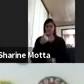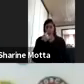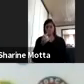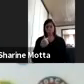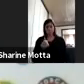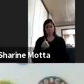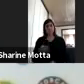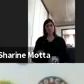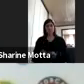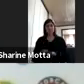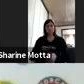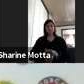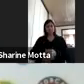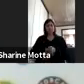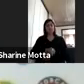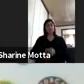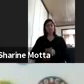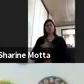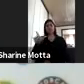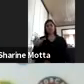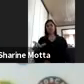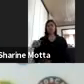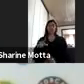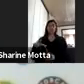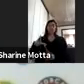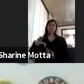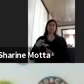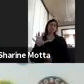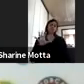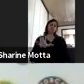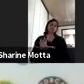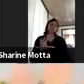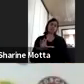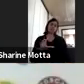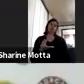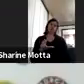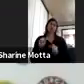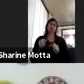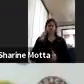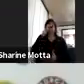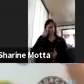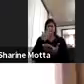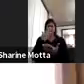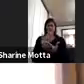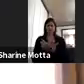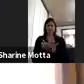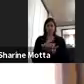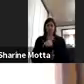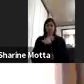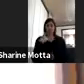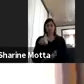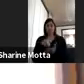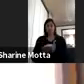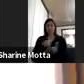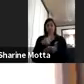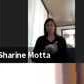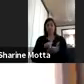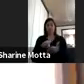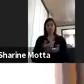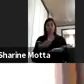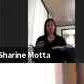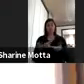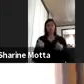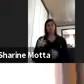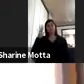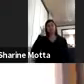mais seguros. Sabe? Nem tudo está perdido, minha gente. Nem tudo está perdido. A gente tem que usar esse momento para fazer uma reflexão. Tudo